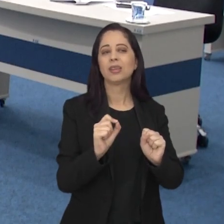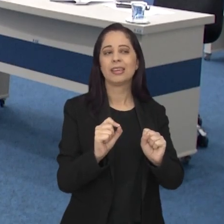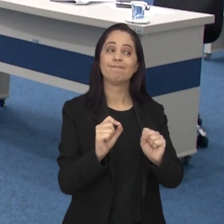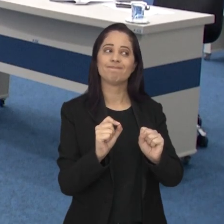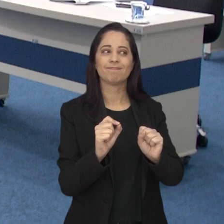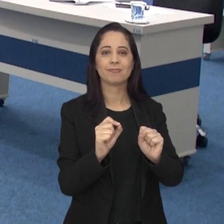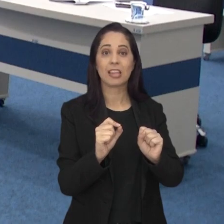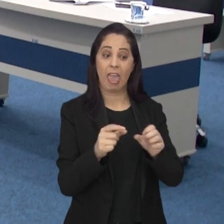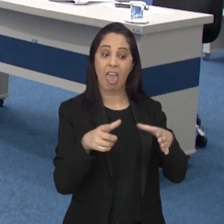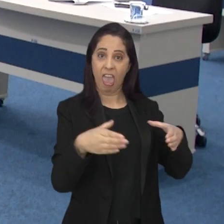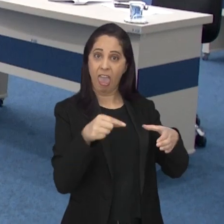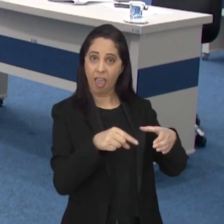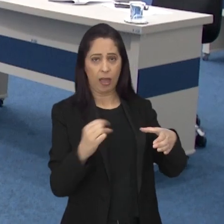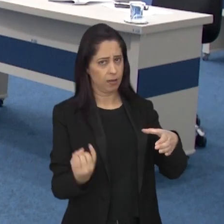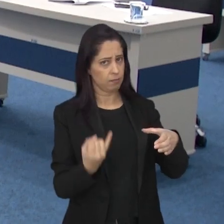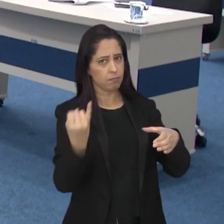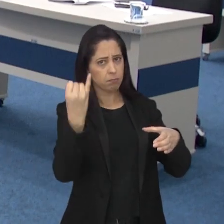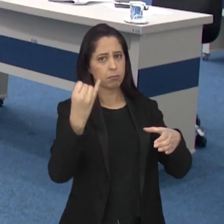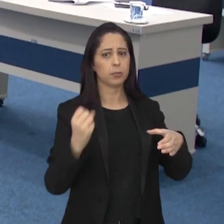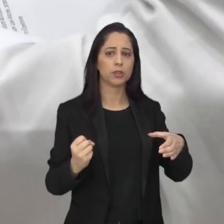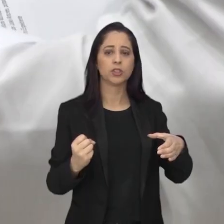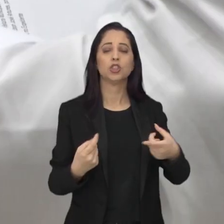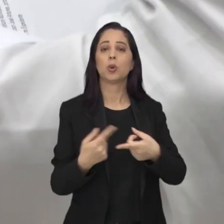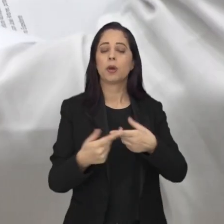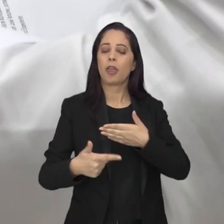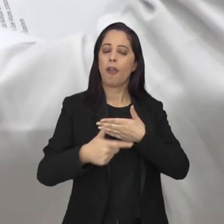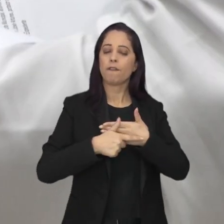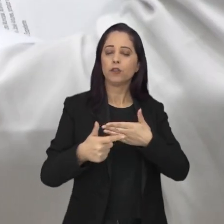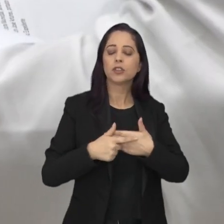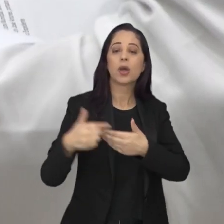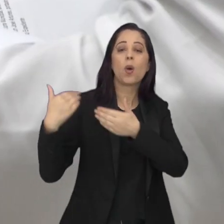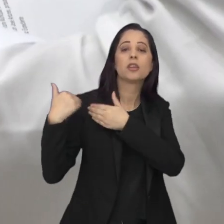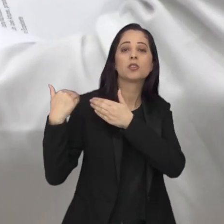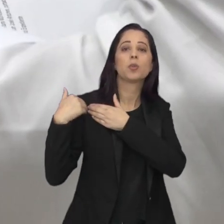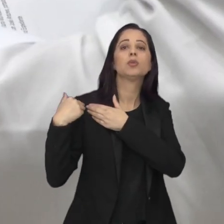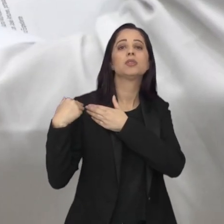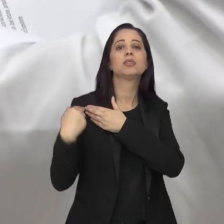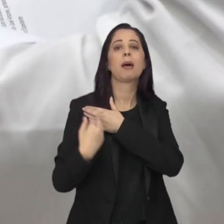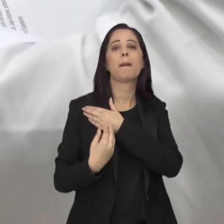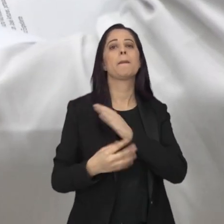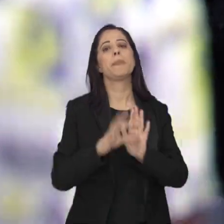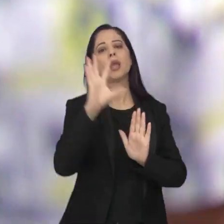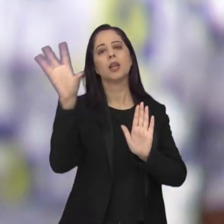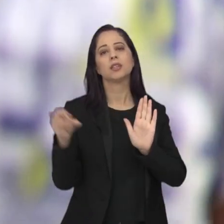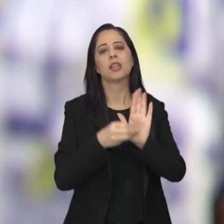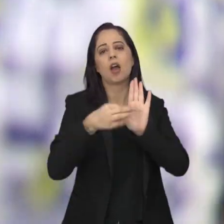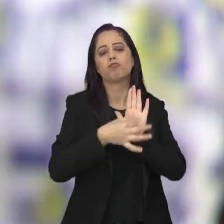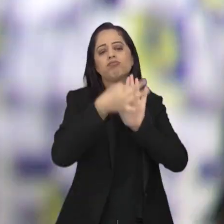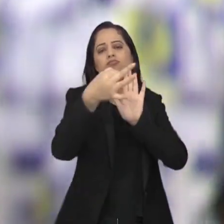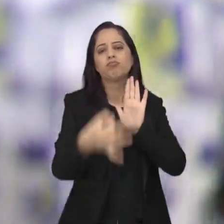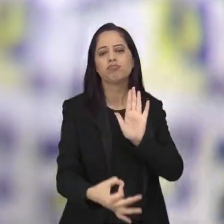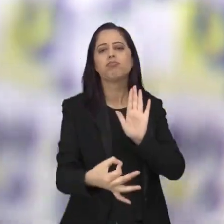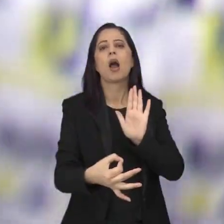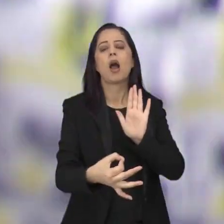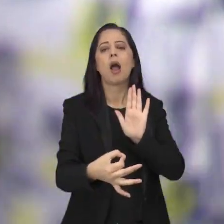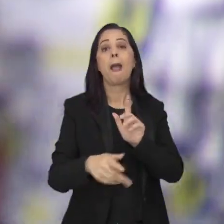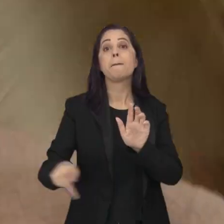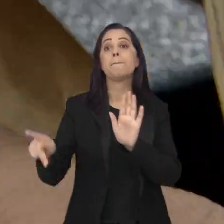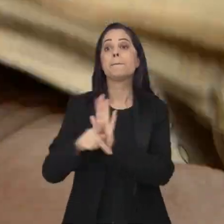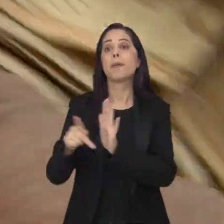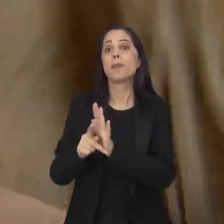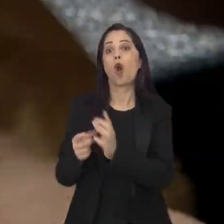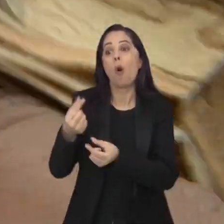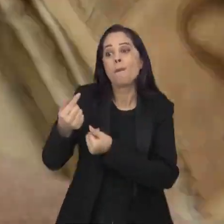ser considerada uma das mais importantes, já que tem a função de emitir pareceres sobre todos os assuntos de